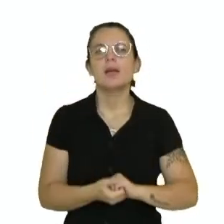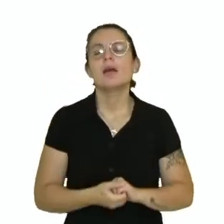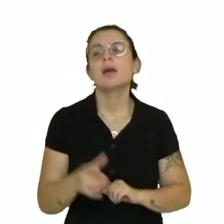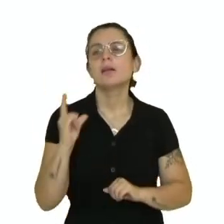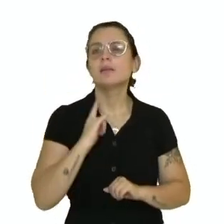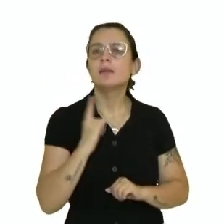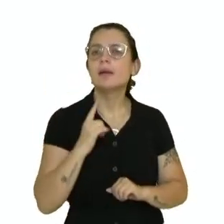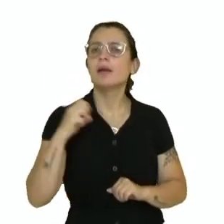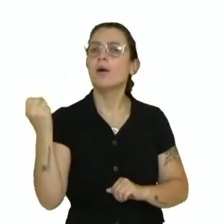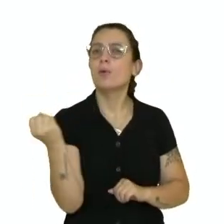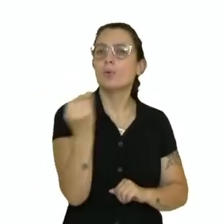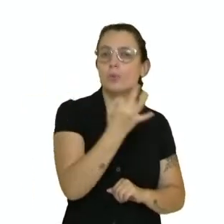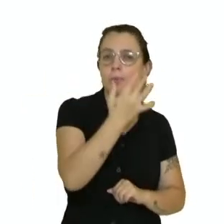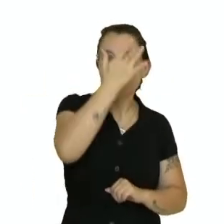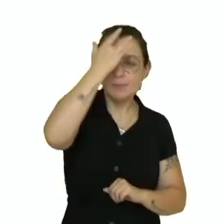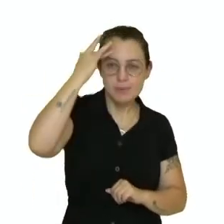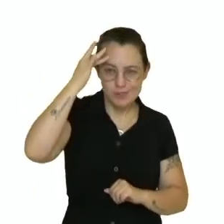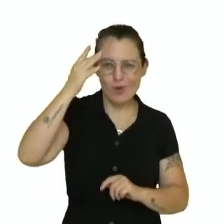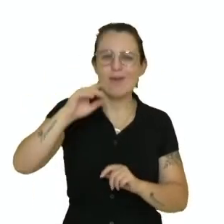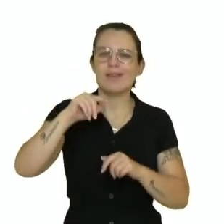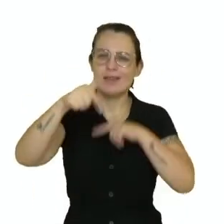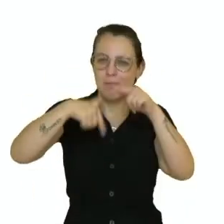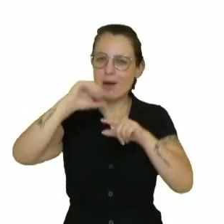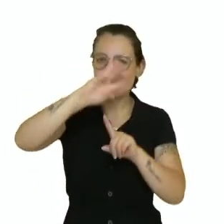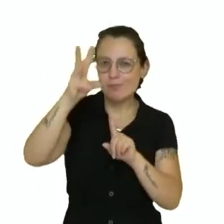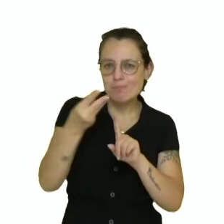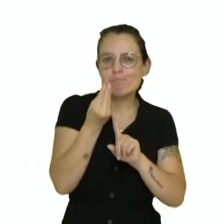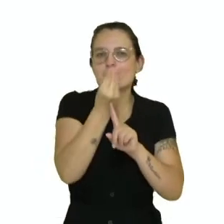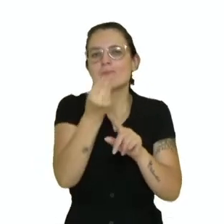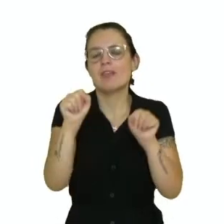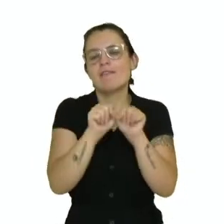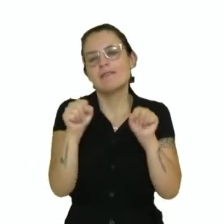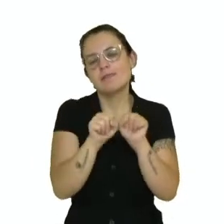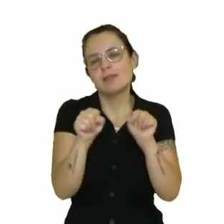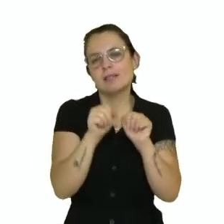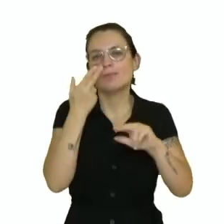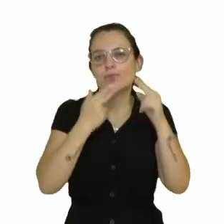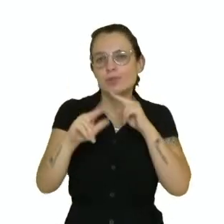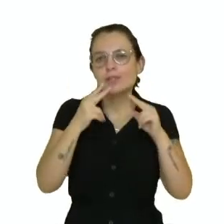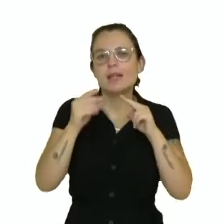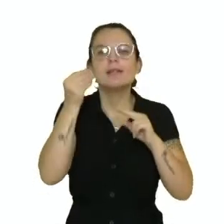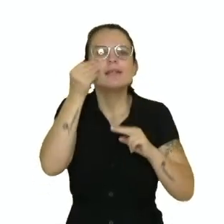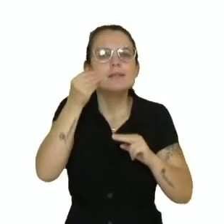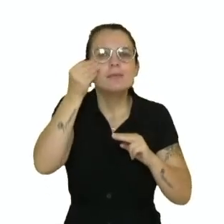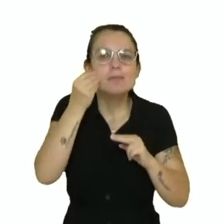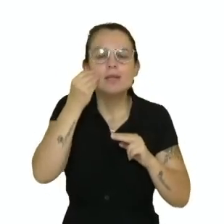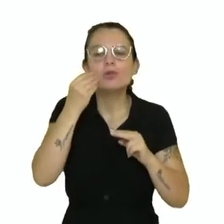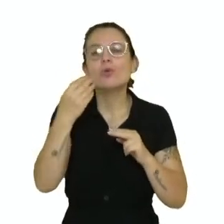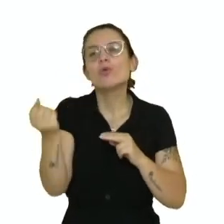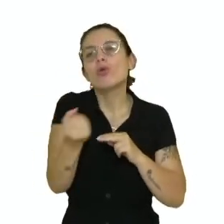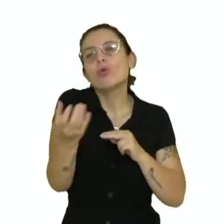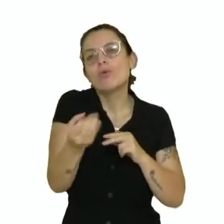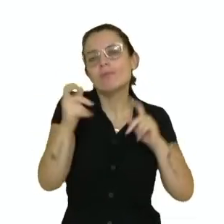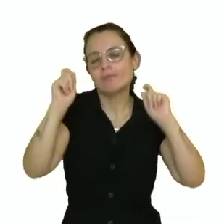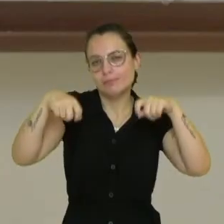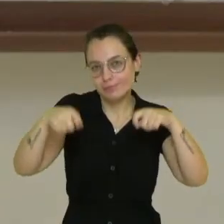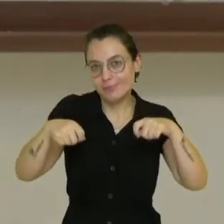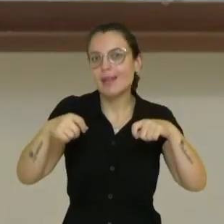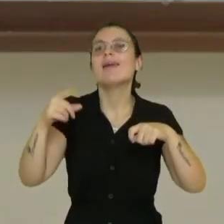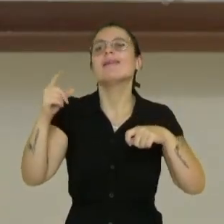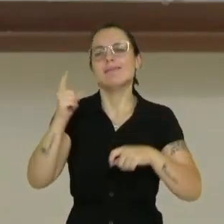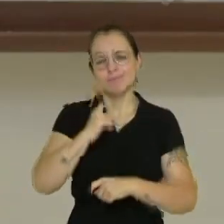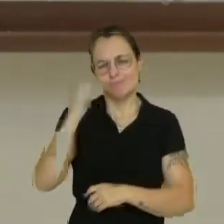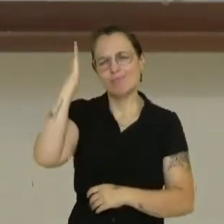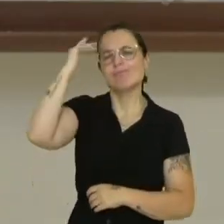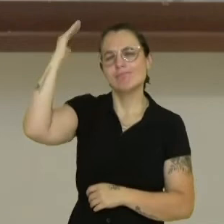da forma convencional de produzir música para experimentar novas possibilidades e que se destacam por suas criações,